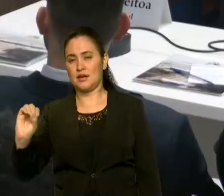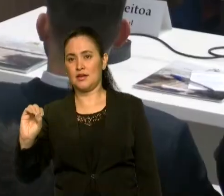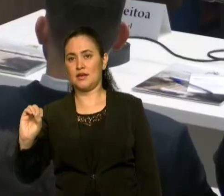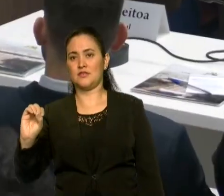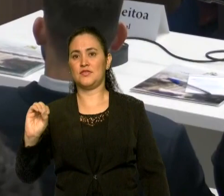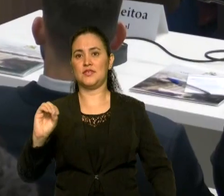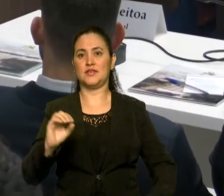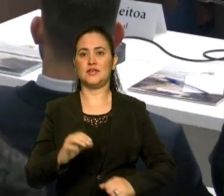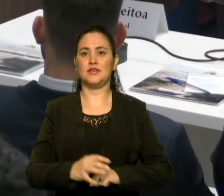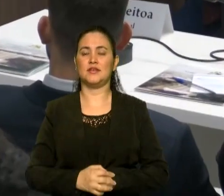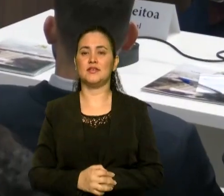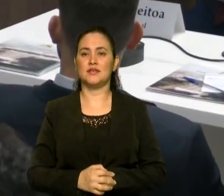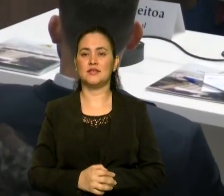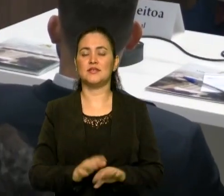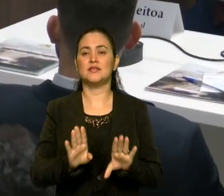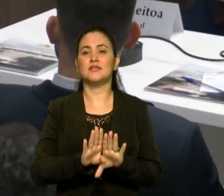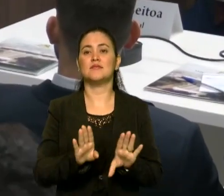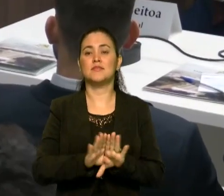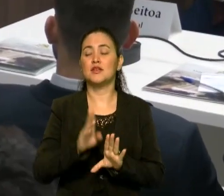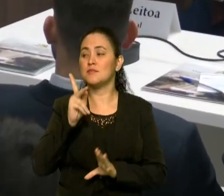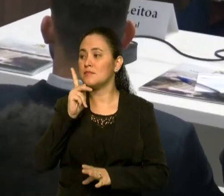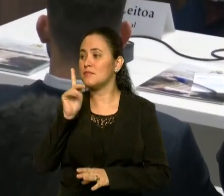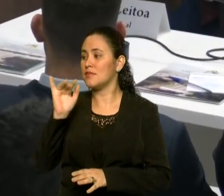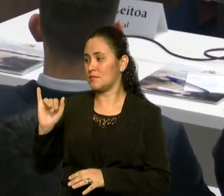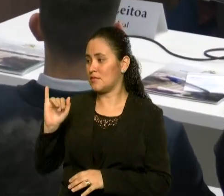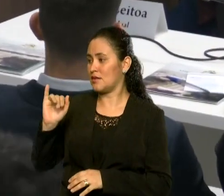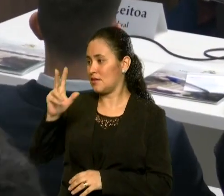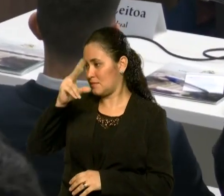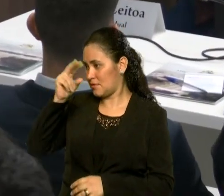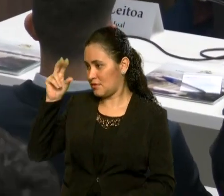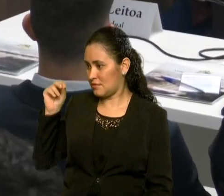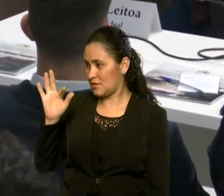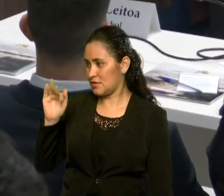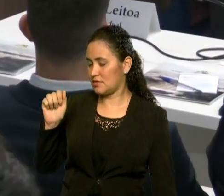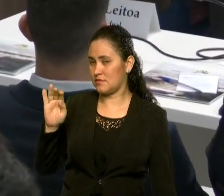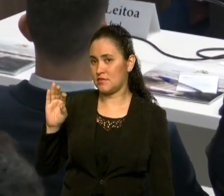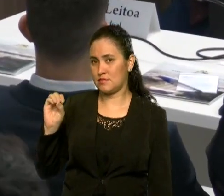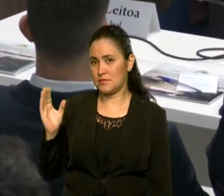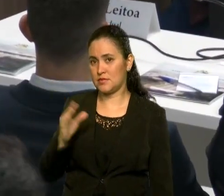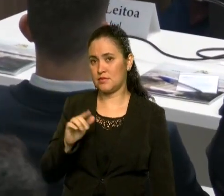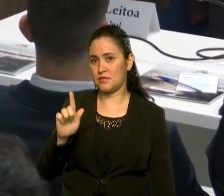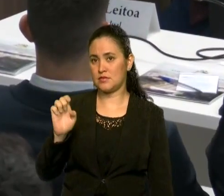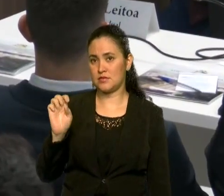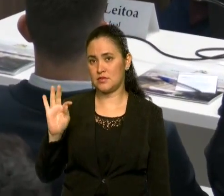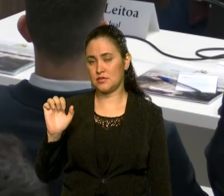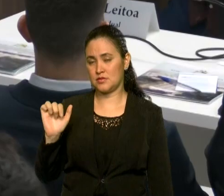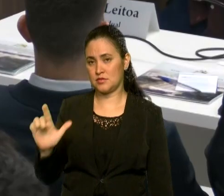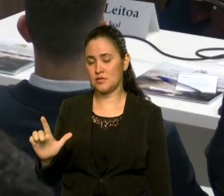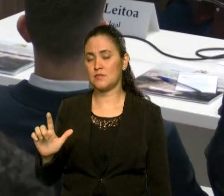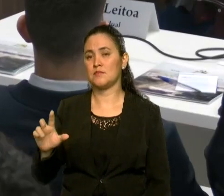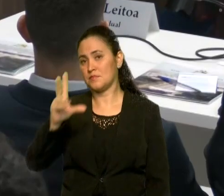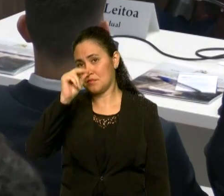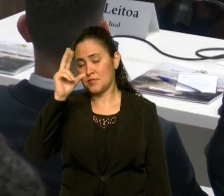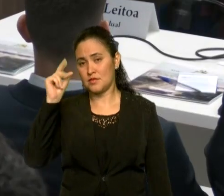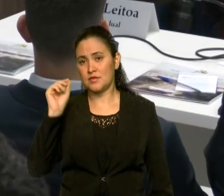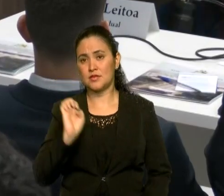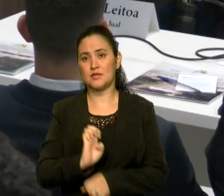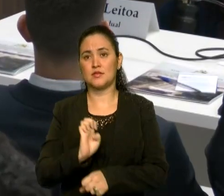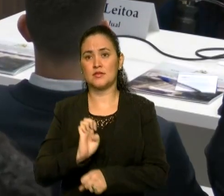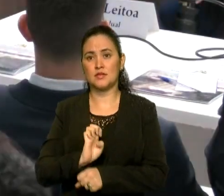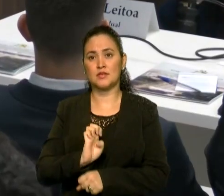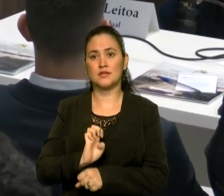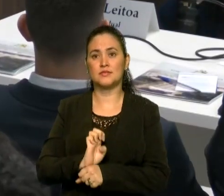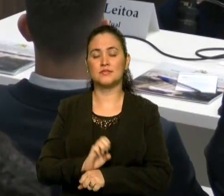Gentil, os prefeitos do nosso estado. Nós temos prefeitos de outros municípios aqui, estava com o Ferdinando ali do lado, prefeito